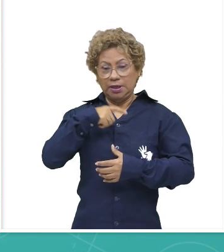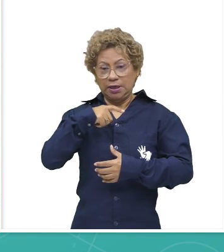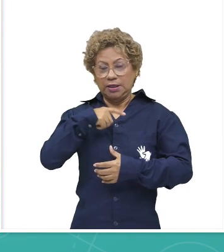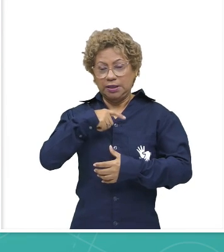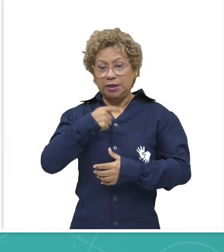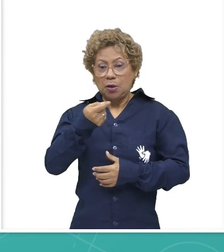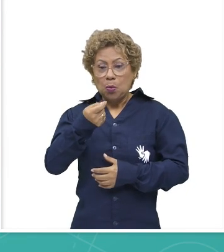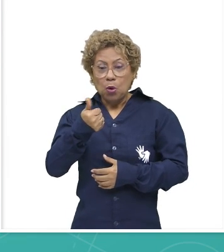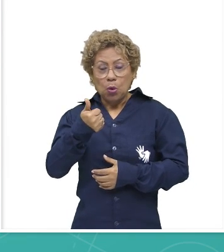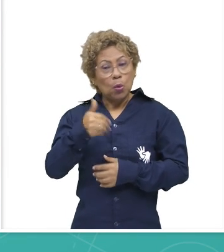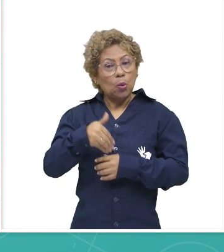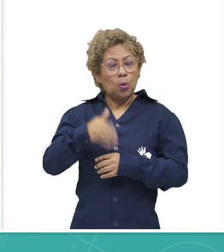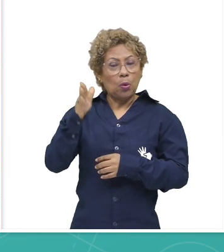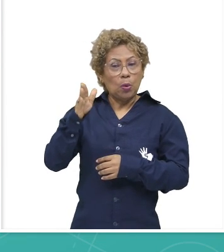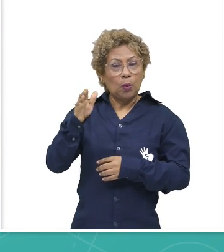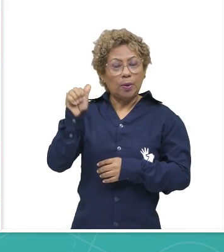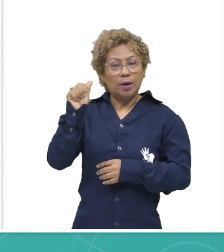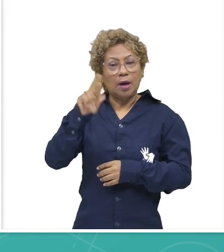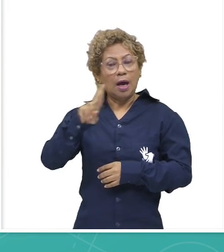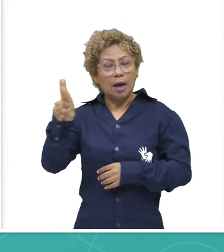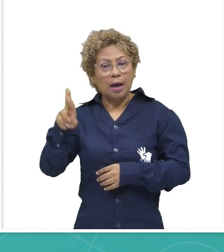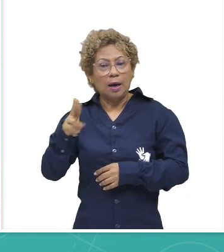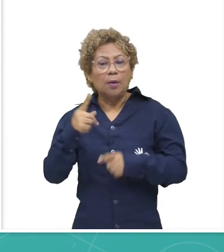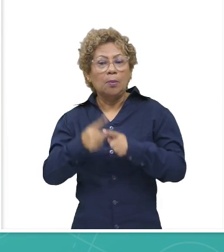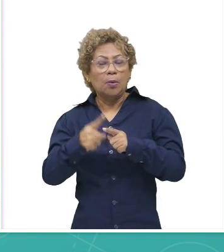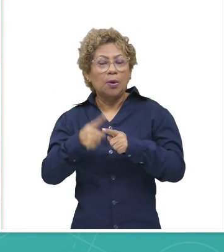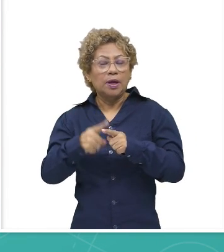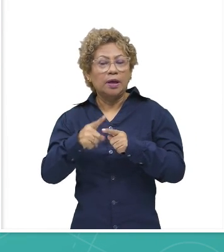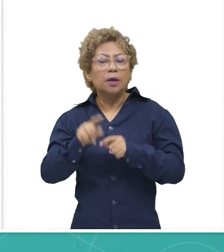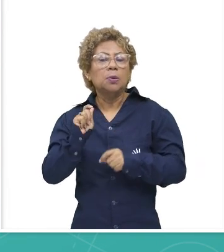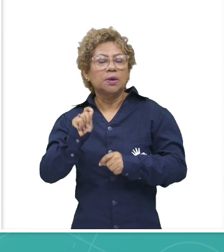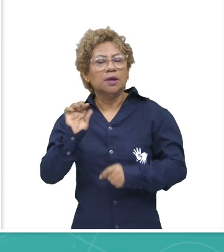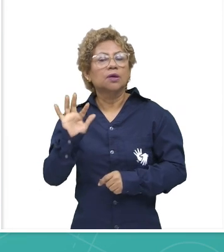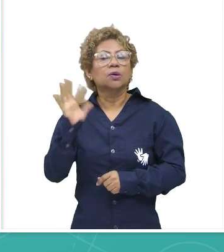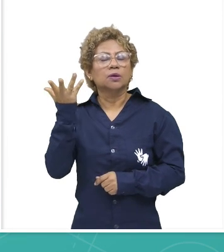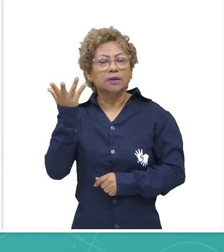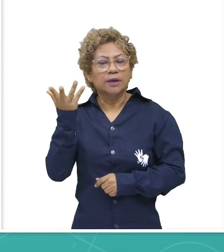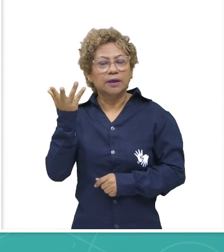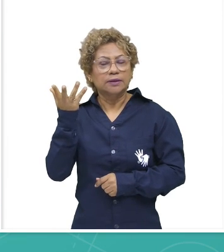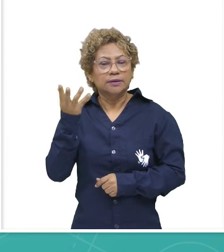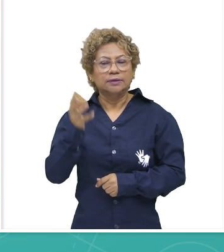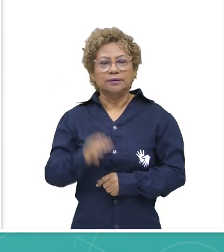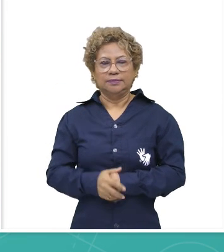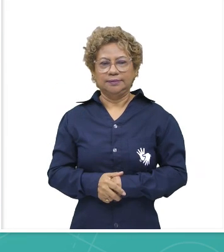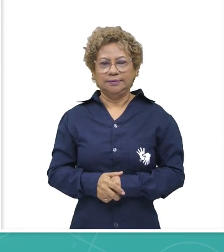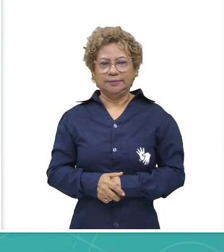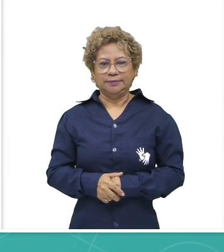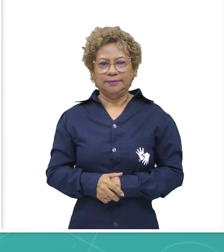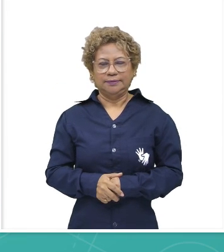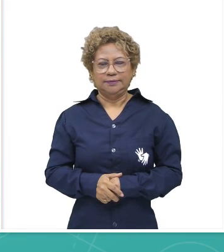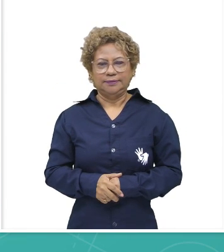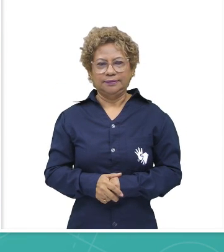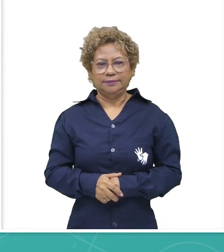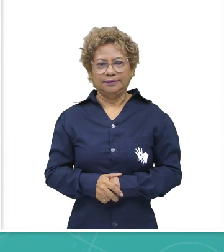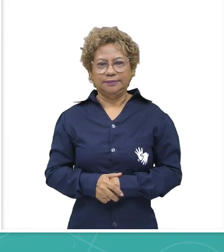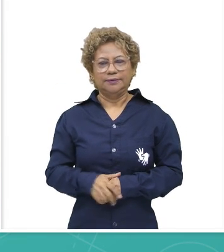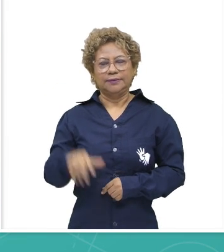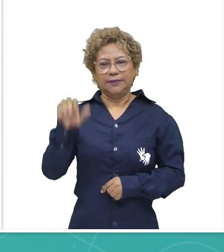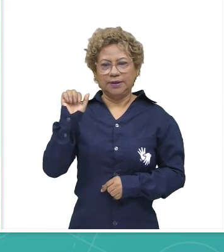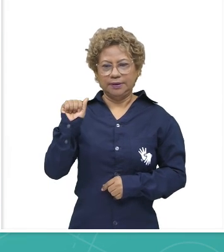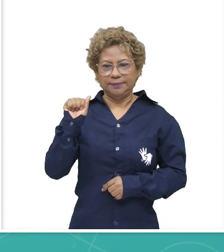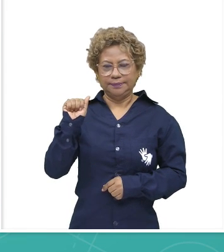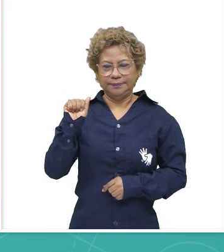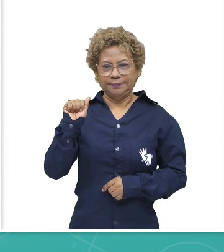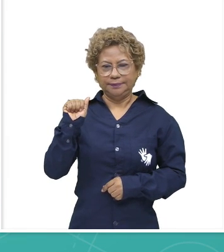Isso ocorre em razão de uma propriedade. A alternativa que apresenta esta propriedade é a alternativa